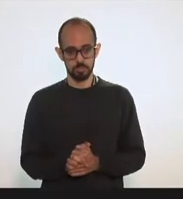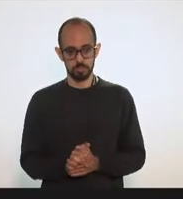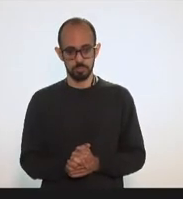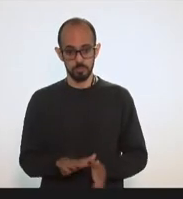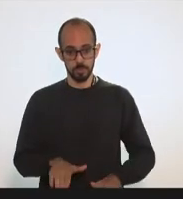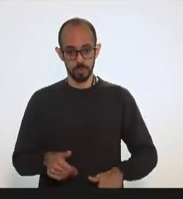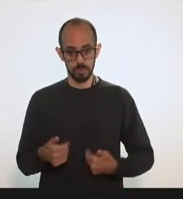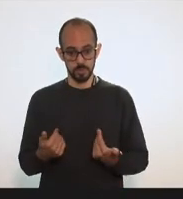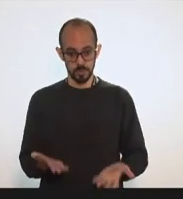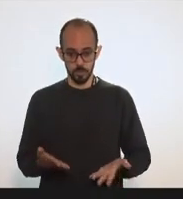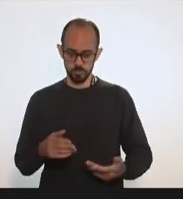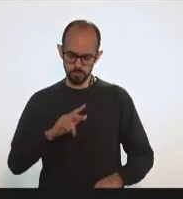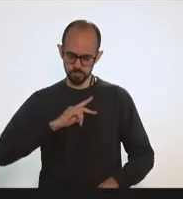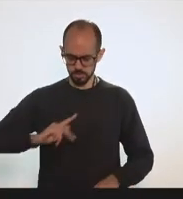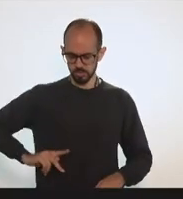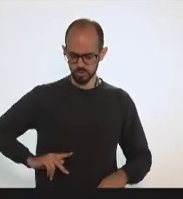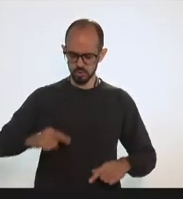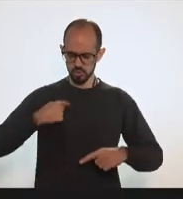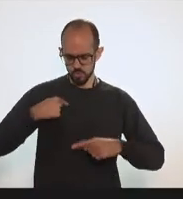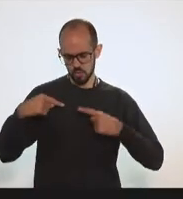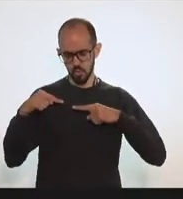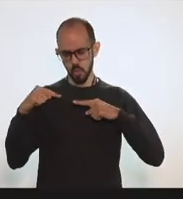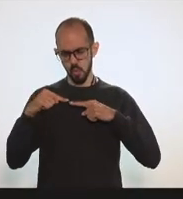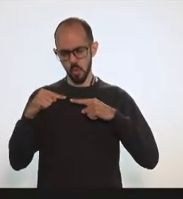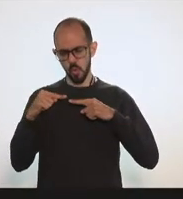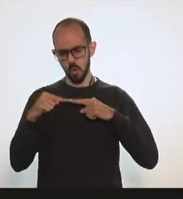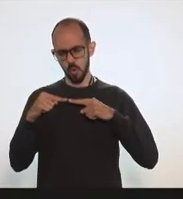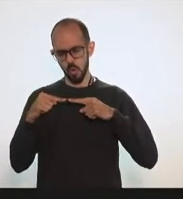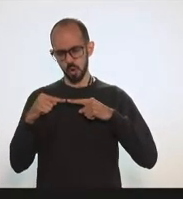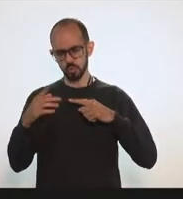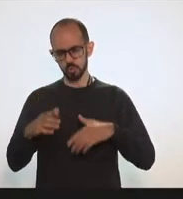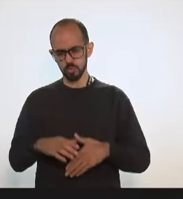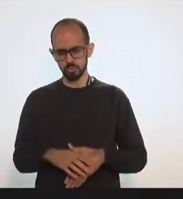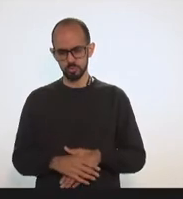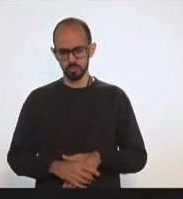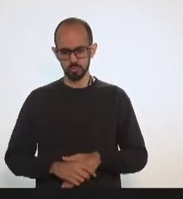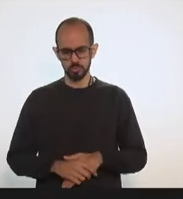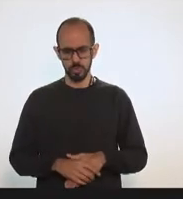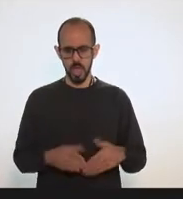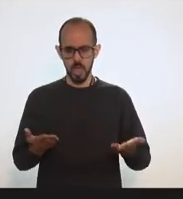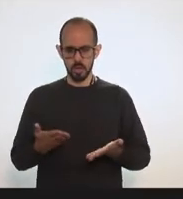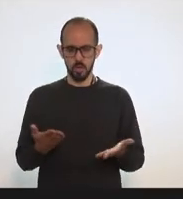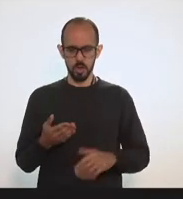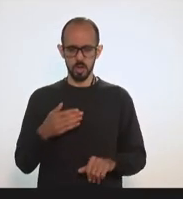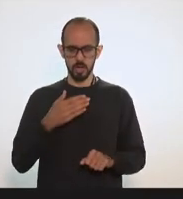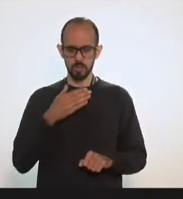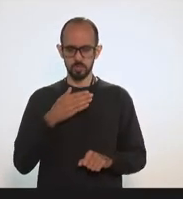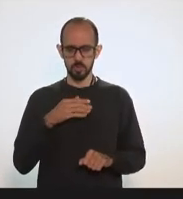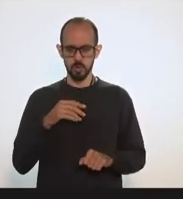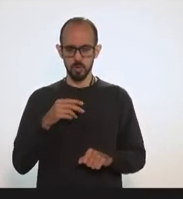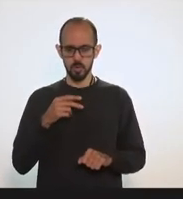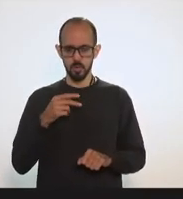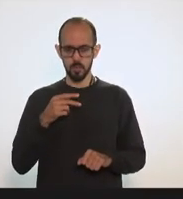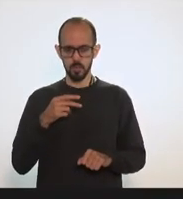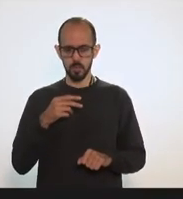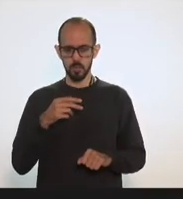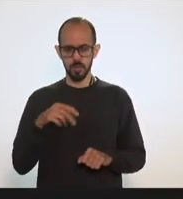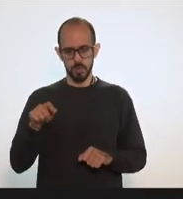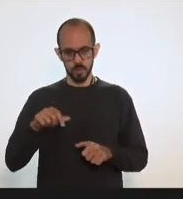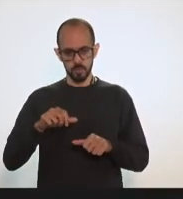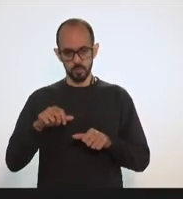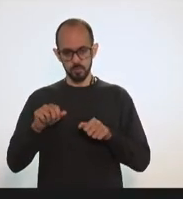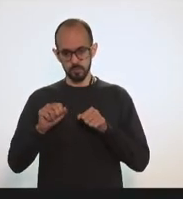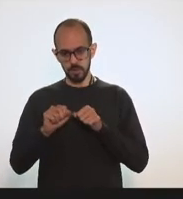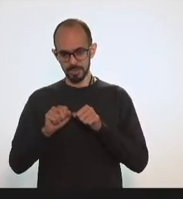Presidente, totalmente de acordo. Faço agora verbalmente a alteração sugerida por Vossa Excelência